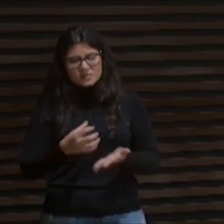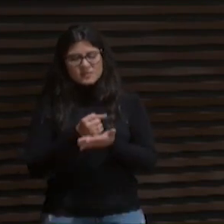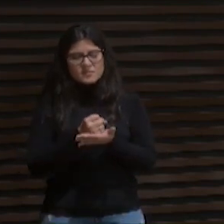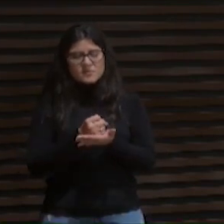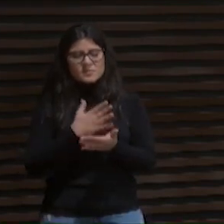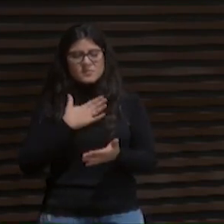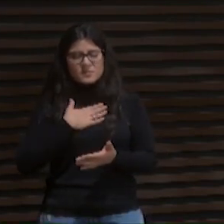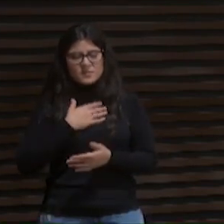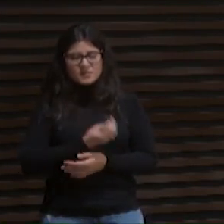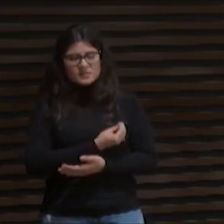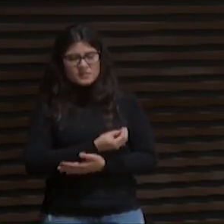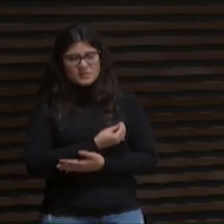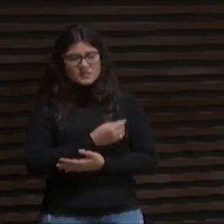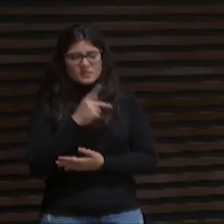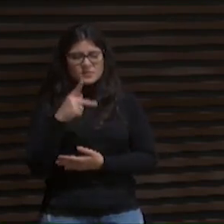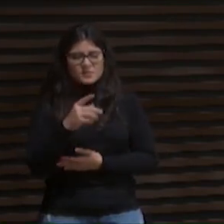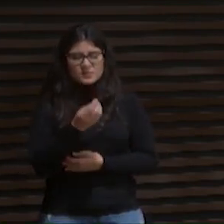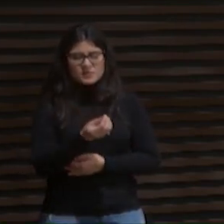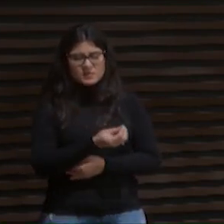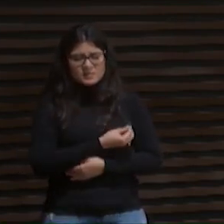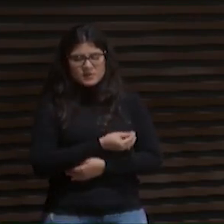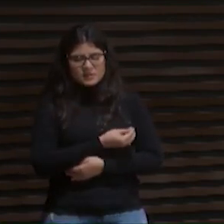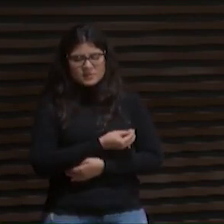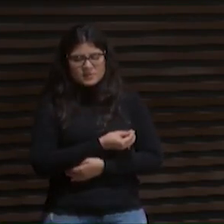a minha vida e a sua vida.